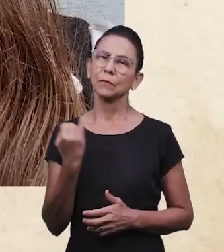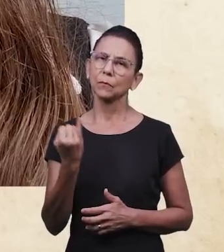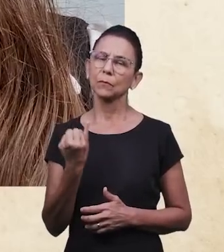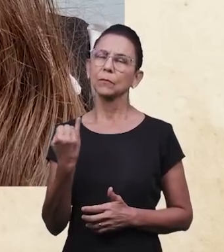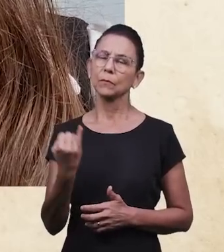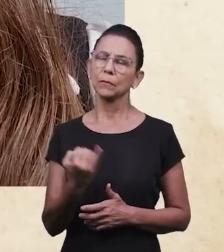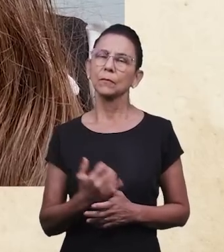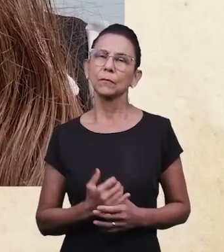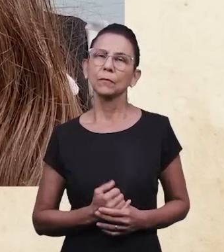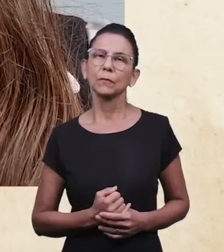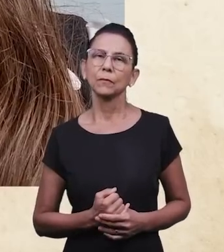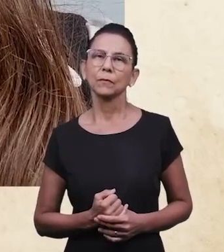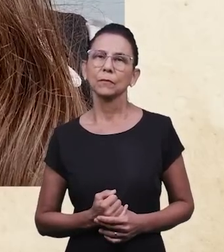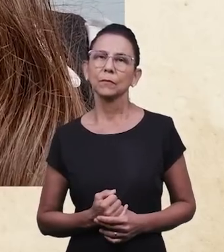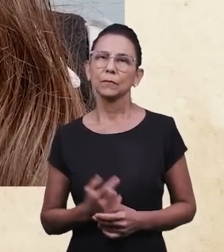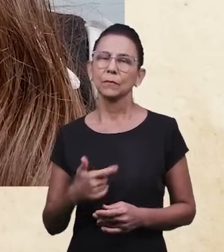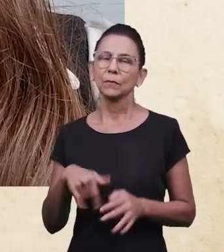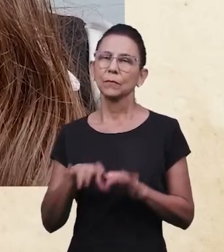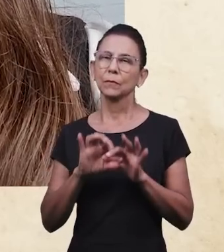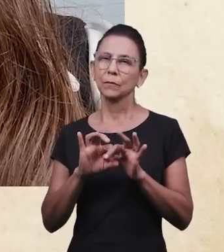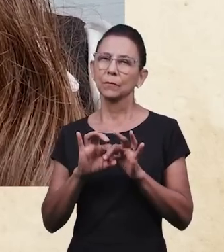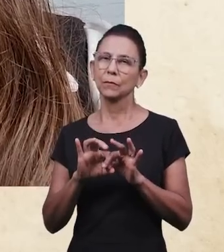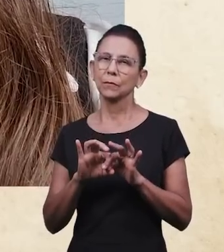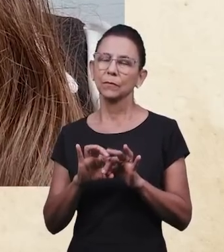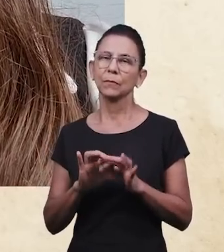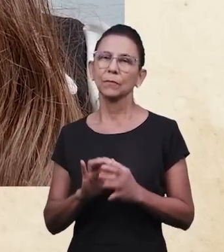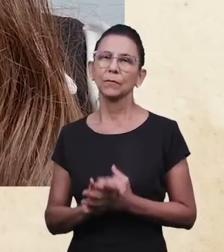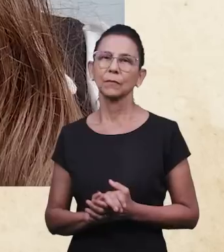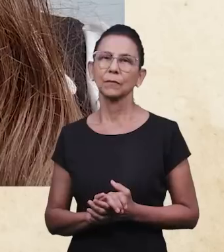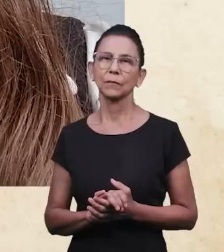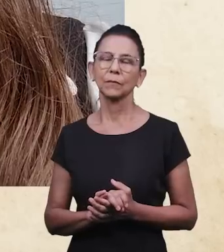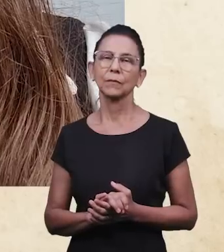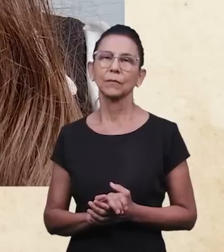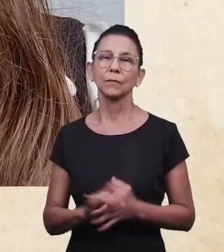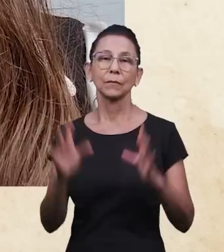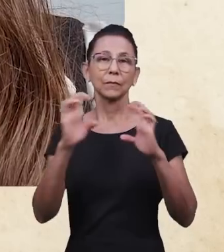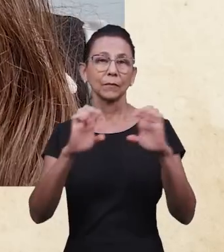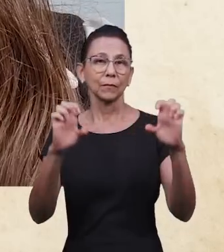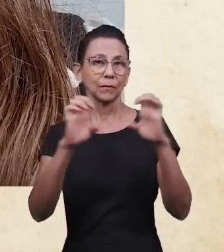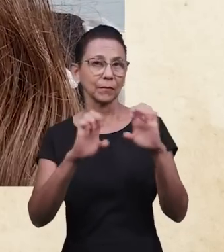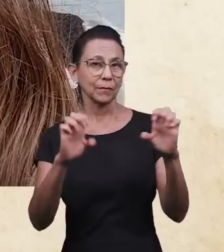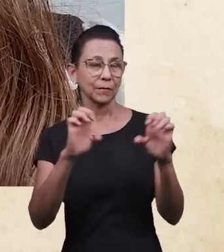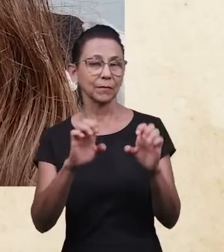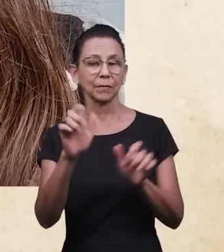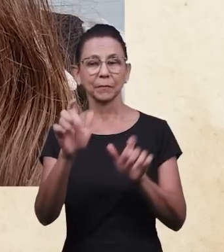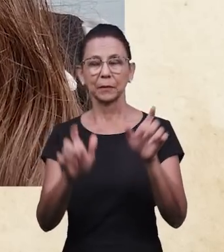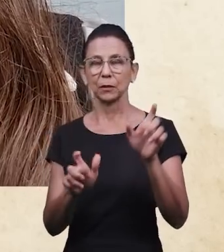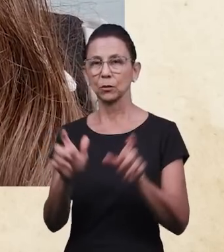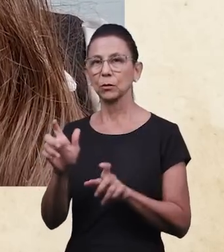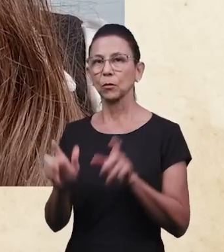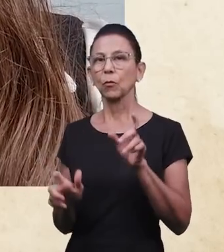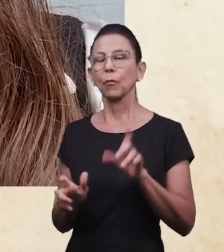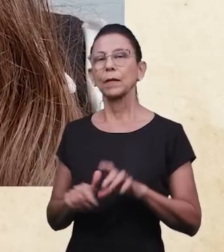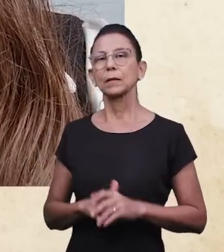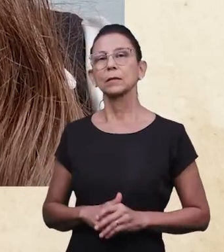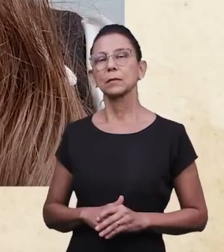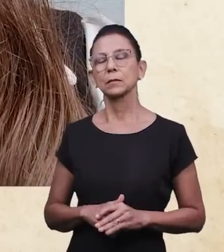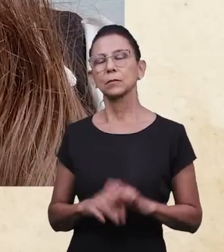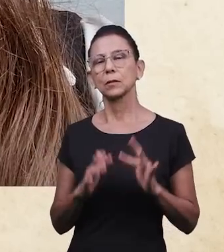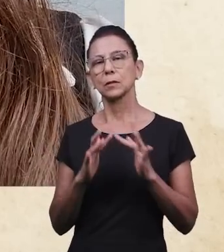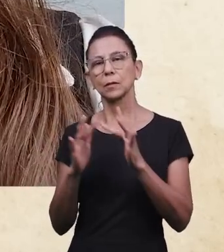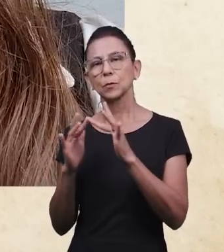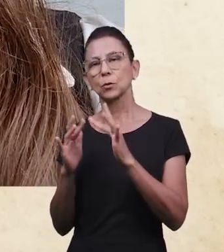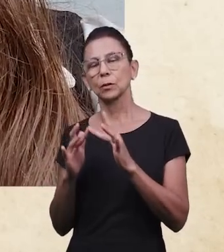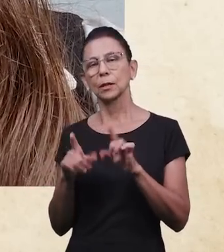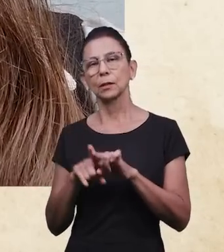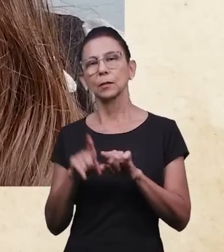sido uma grande ferramenta para estarmos em comunhão com irmãos de diversas partes do mundo, para evangelizarmos vidas que